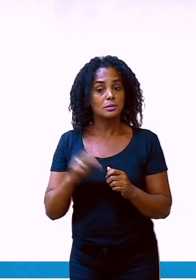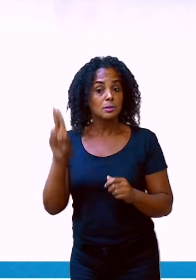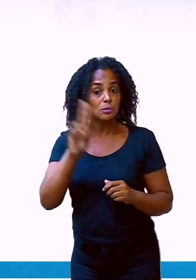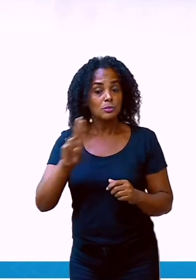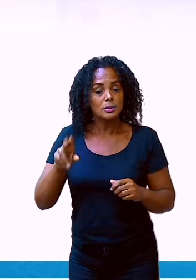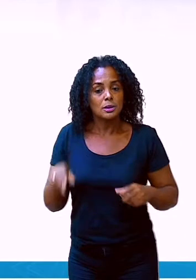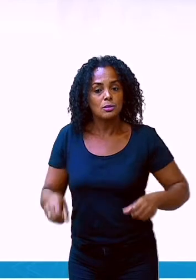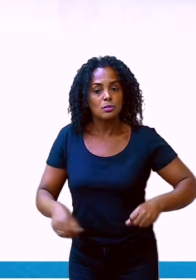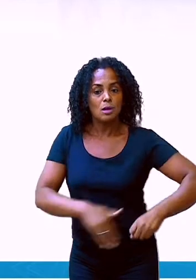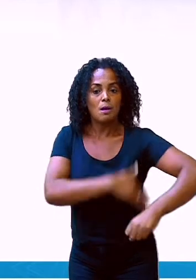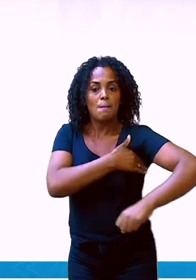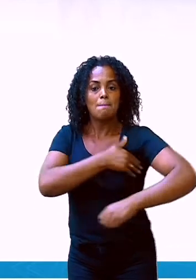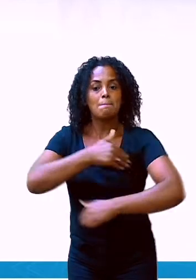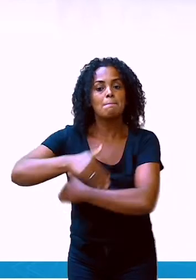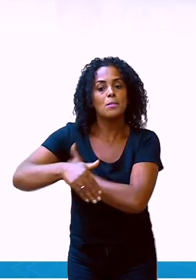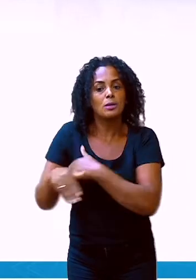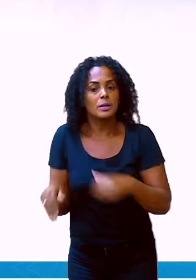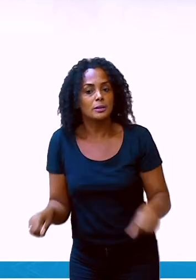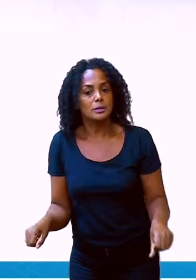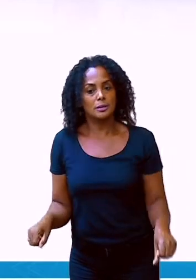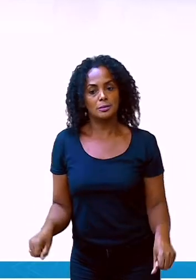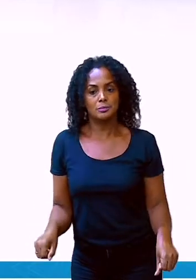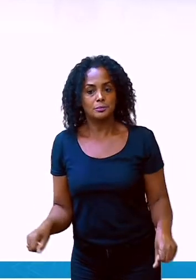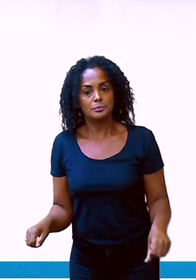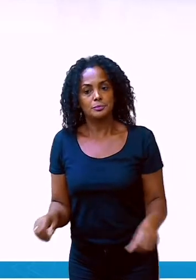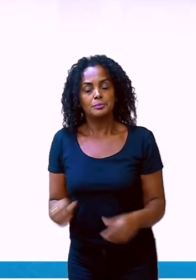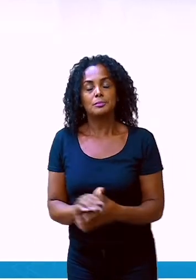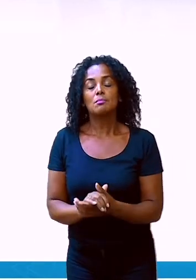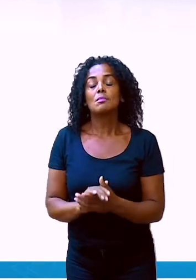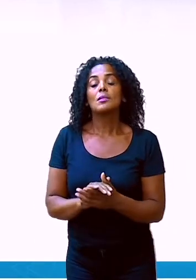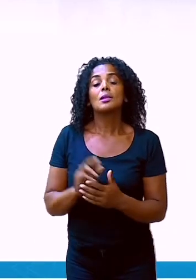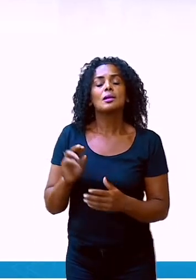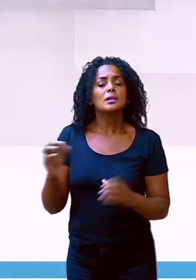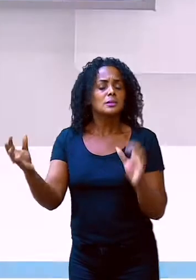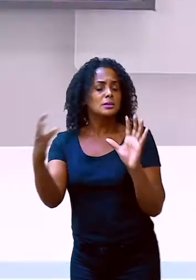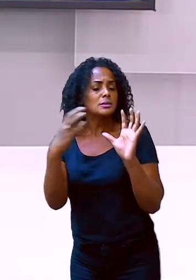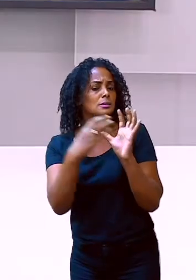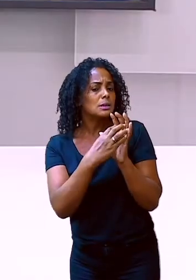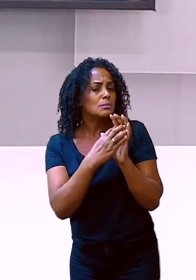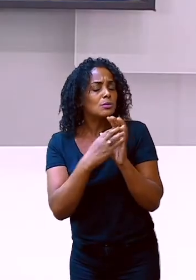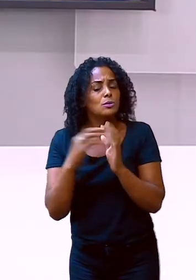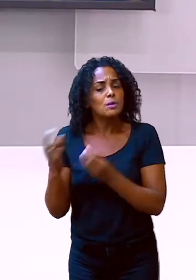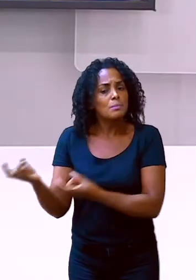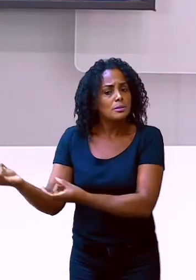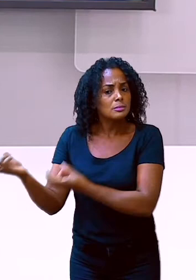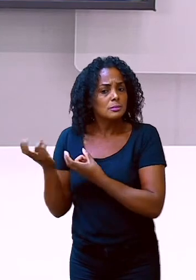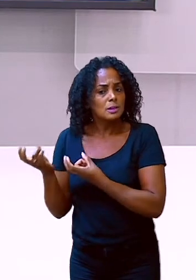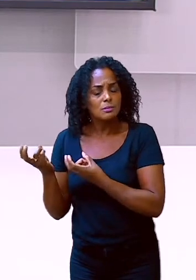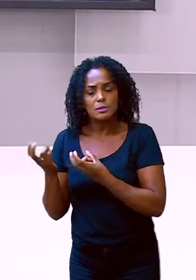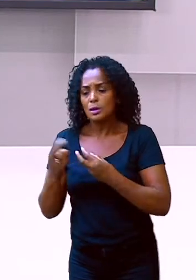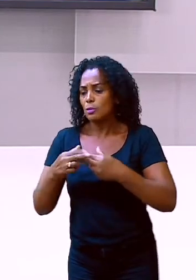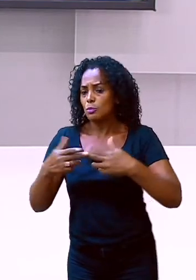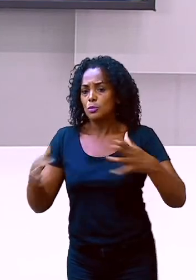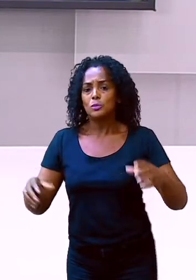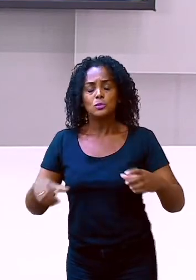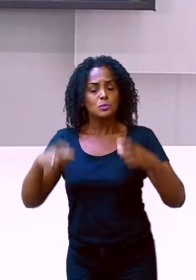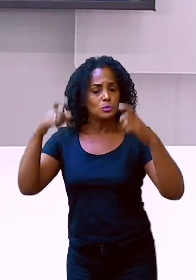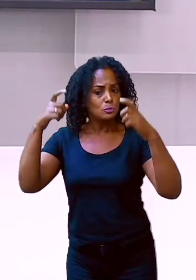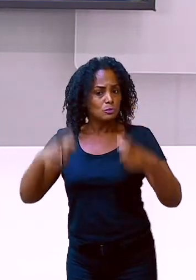muletas. Então, estes símbolos, quando nós observamos estes símbolos em alguns